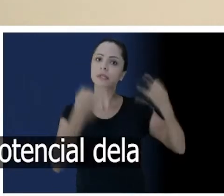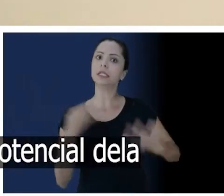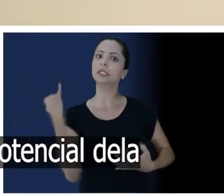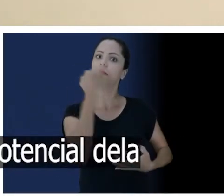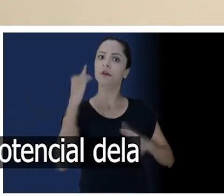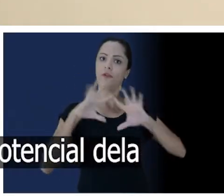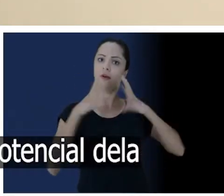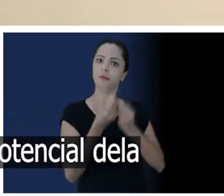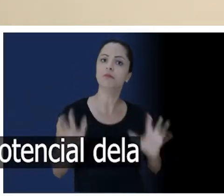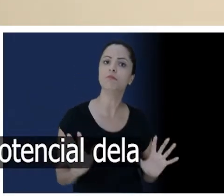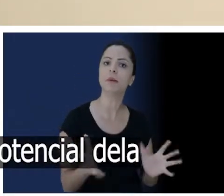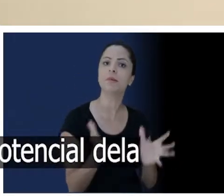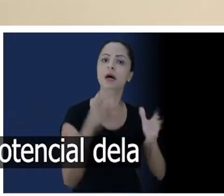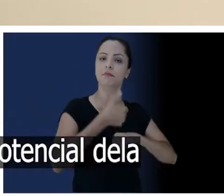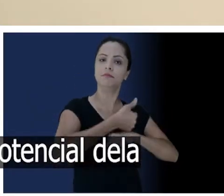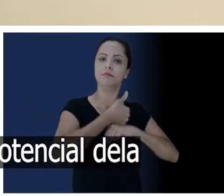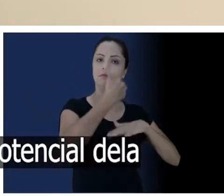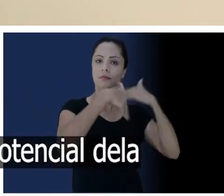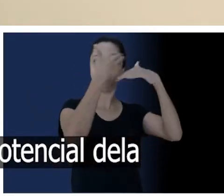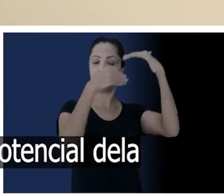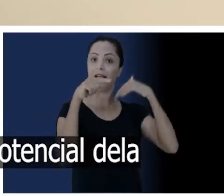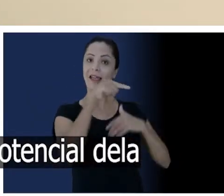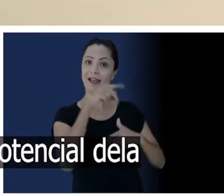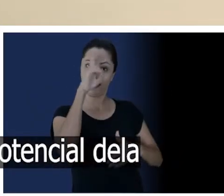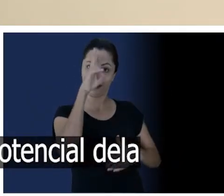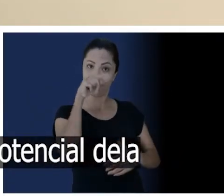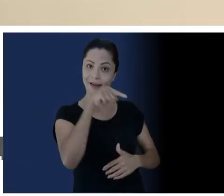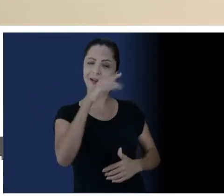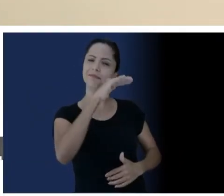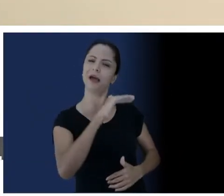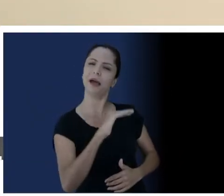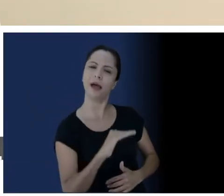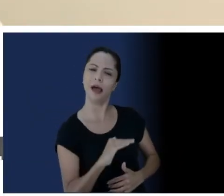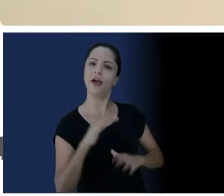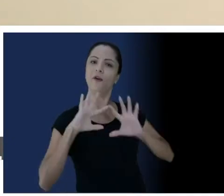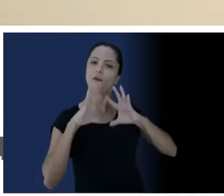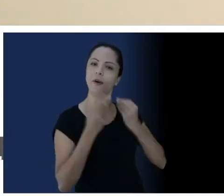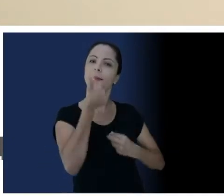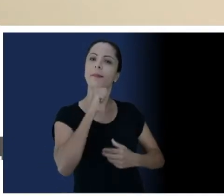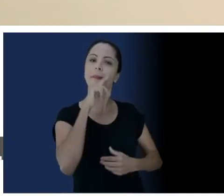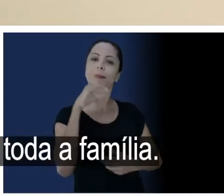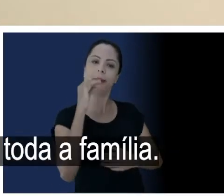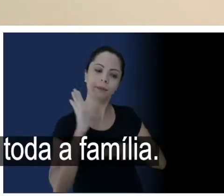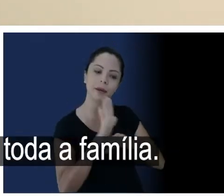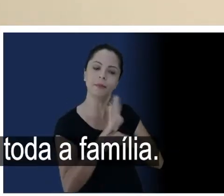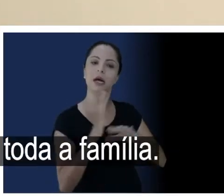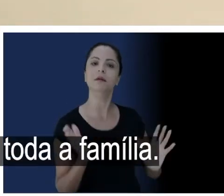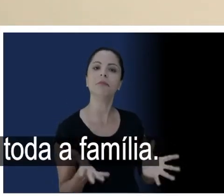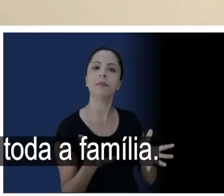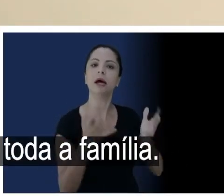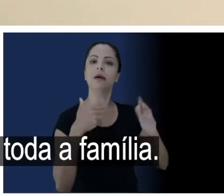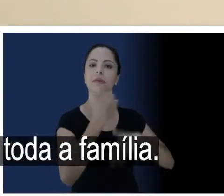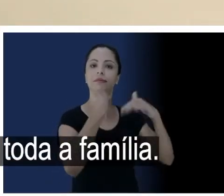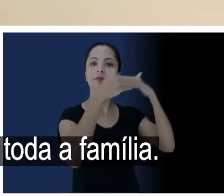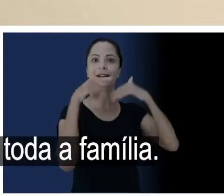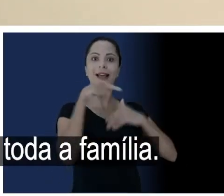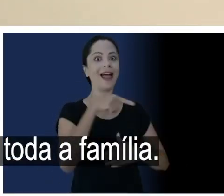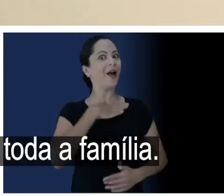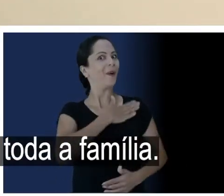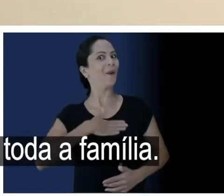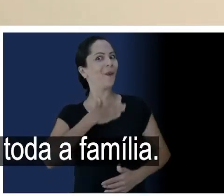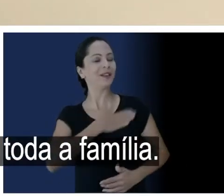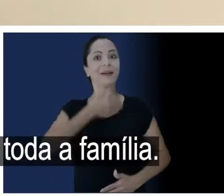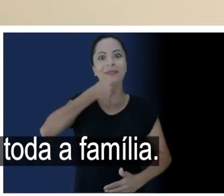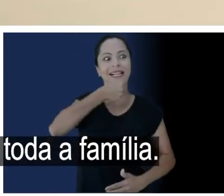carreira. Desde pequena, os pais sempre acreditaram no potencial dela e estimularam seu desenvolvimento. Ela gostava de brincar de ser repórter